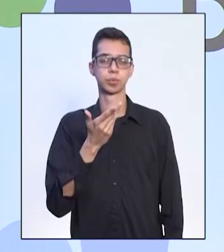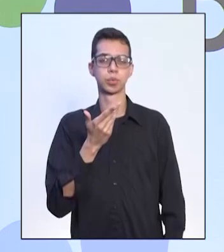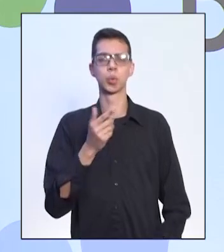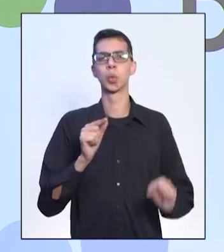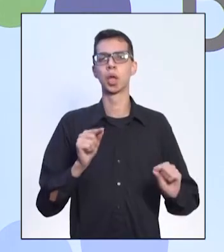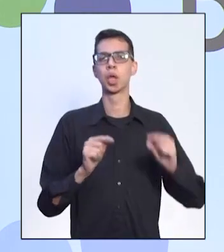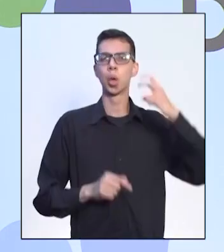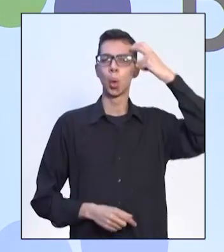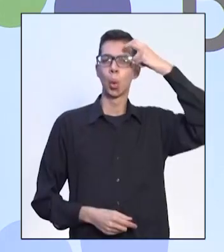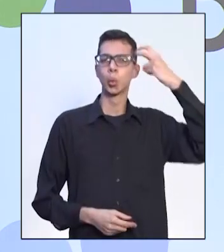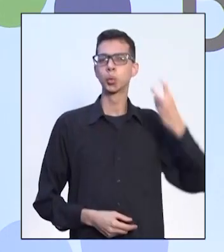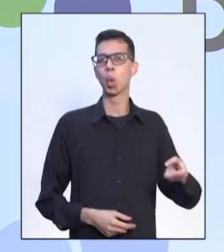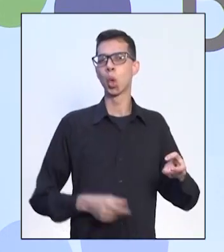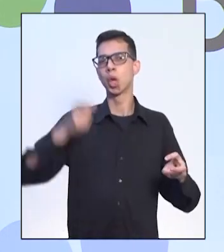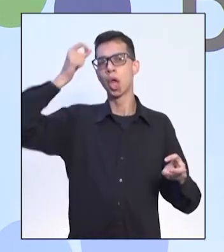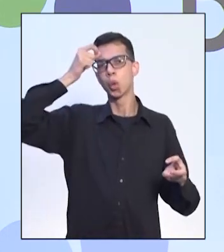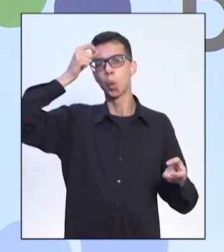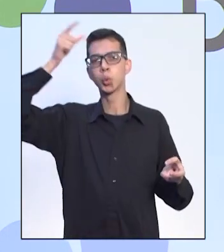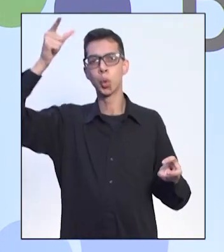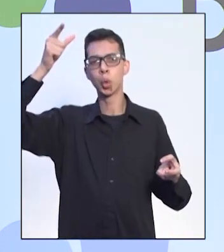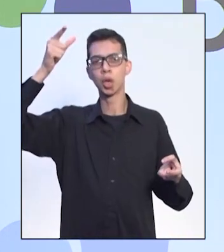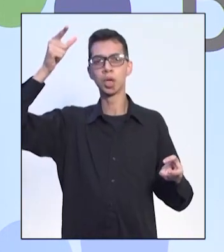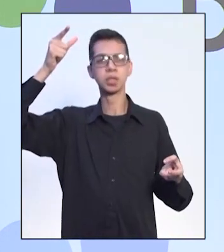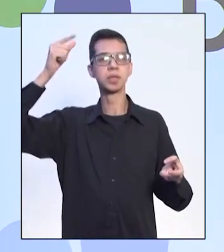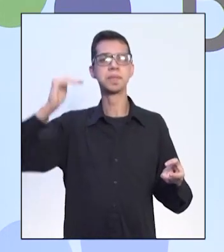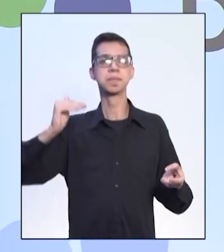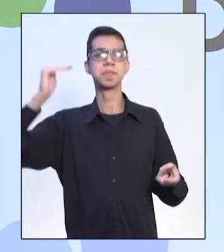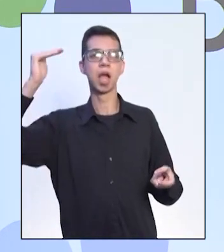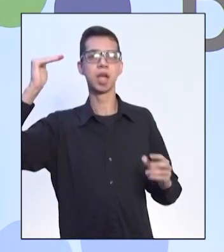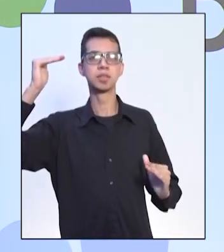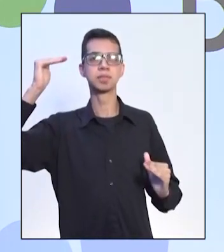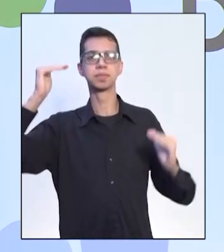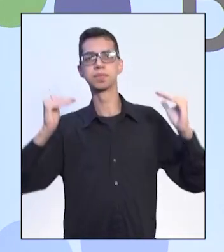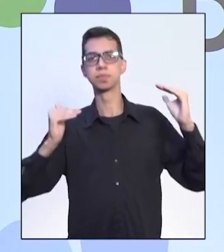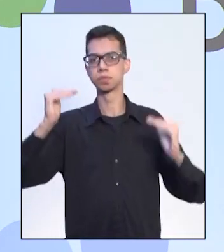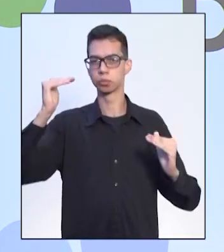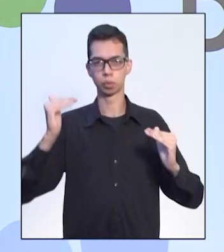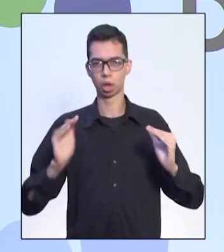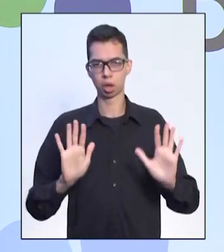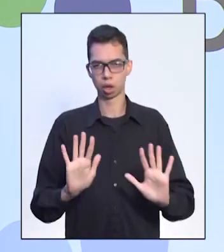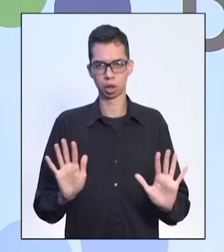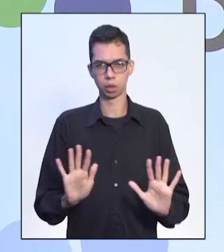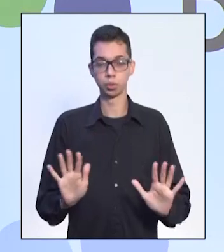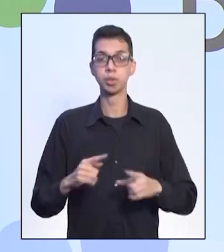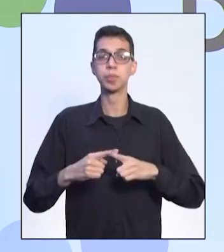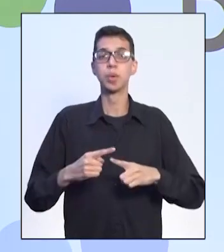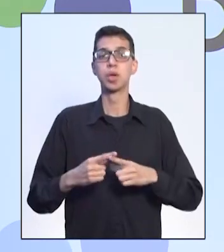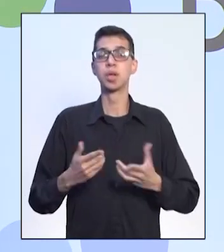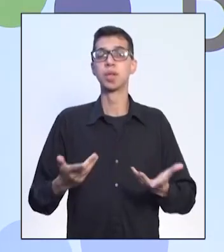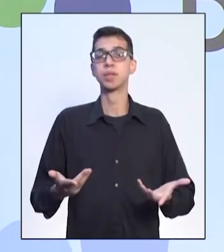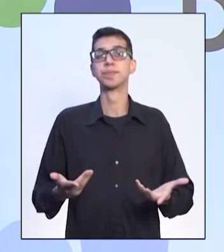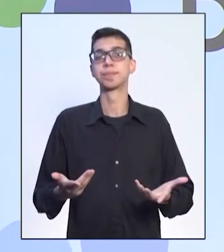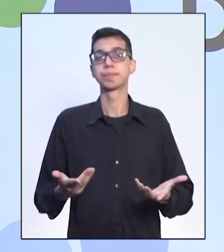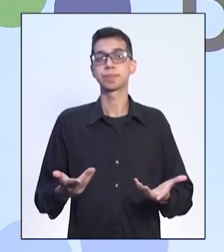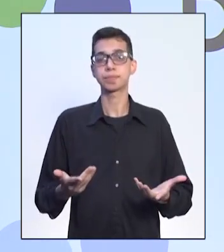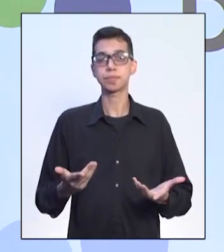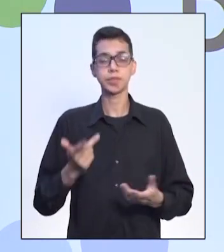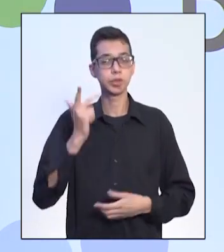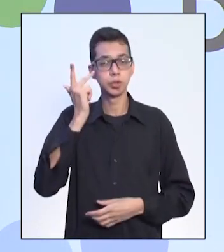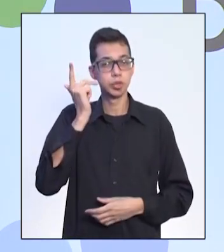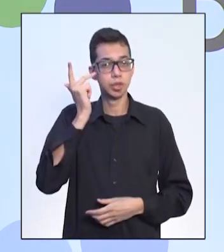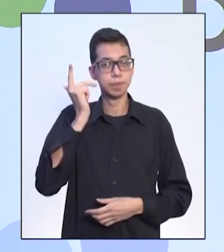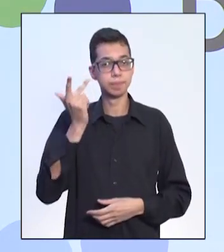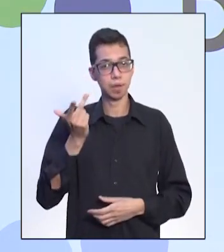cultura A, cultura B, uma vez que a cultura A e a cultura B tomaram os seus caminhos por uma diversificação própria da dinâmica da